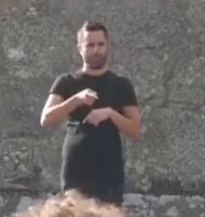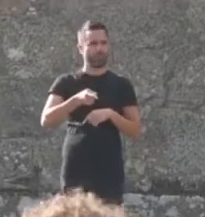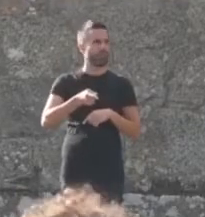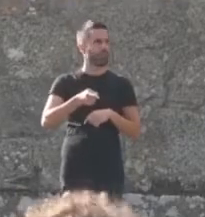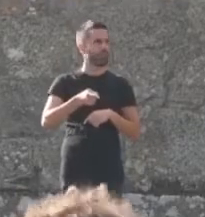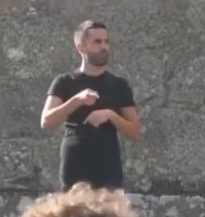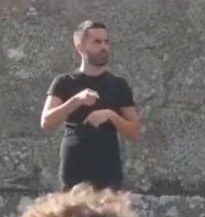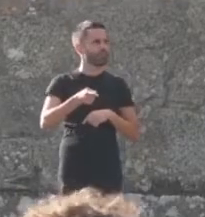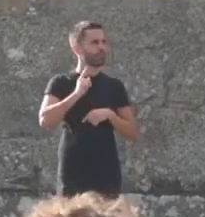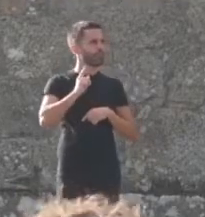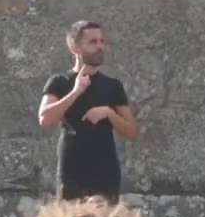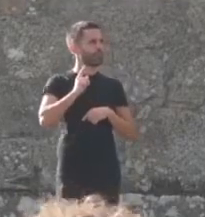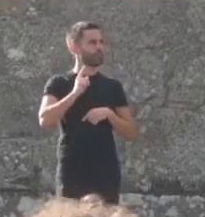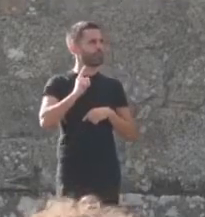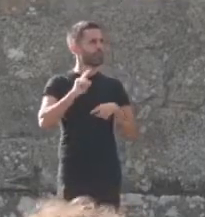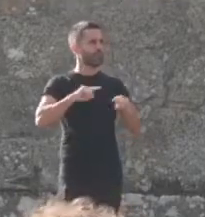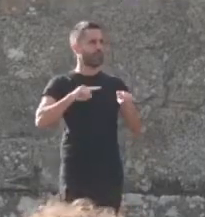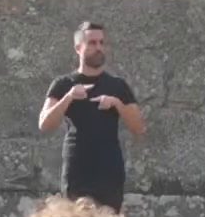de xeral de Cultura